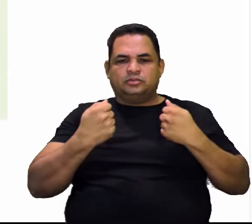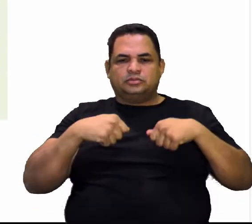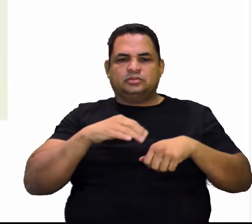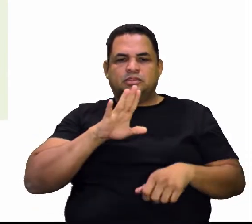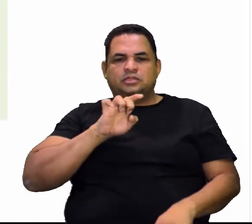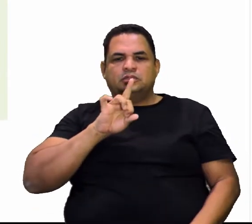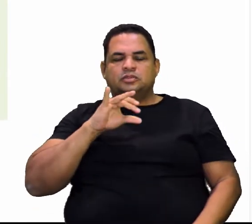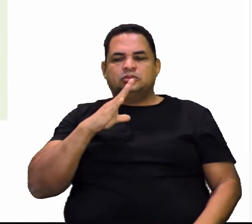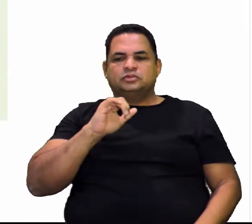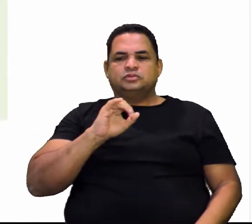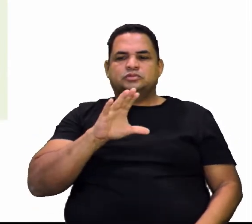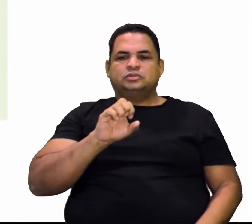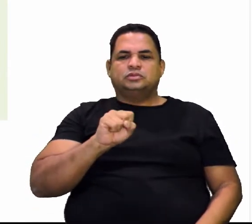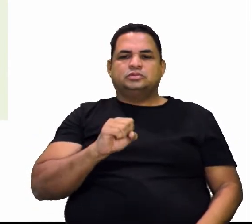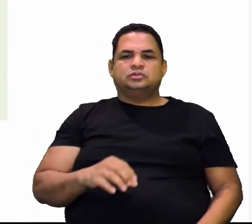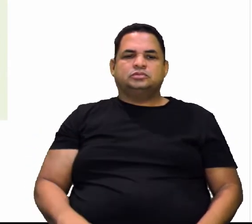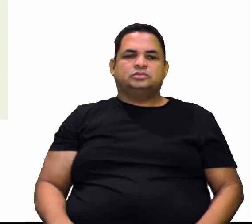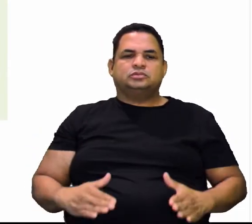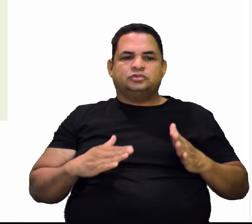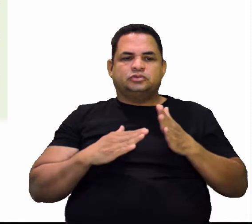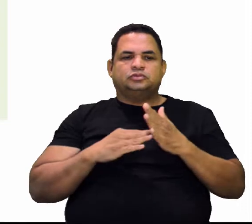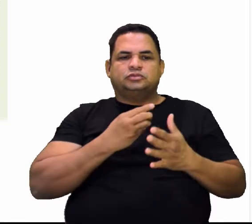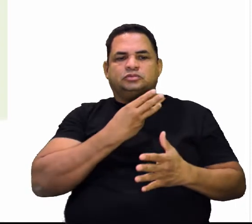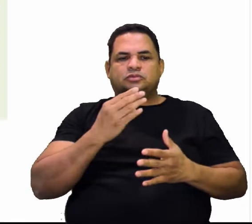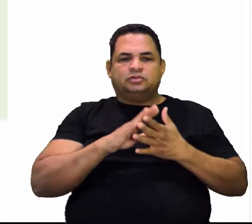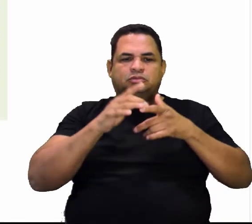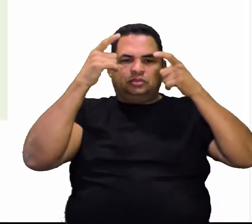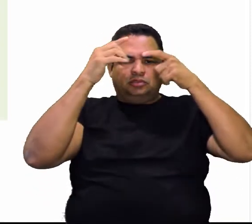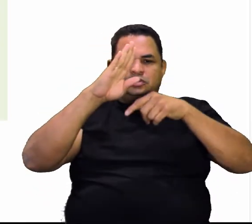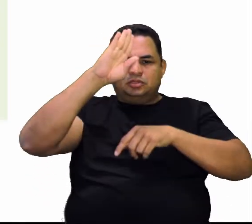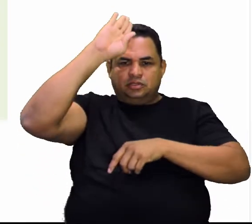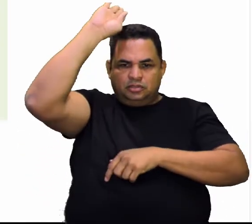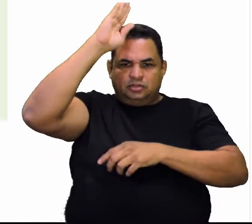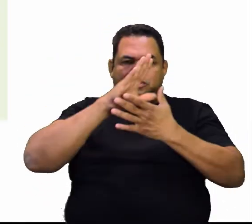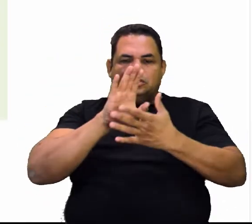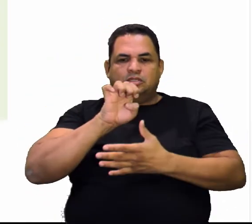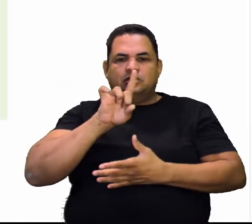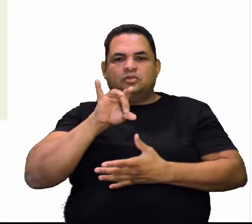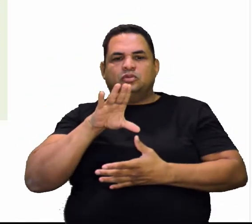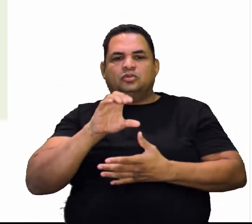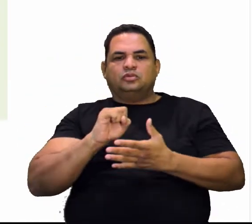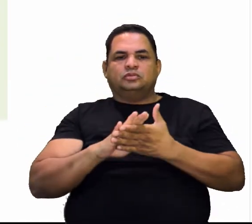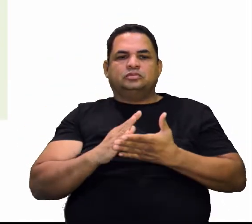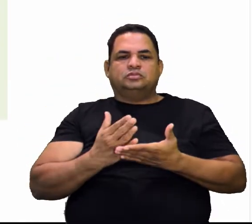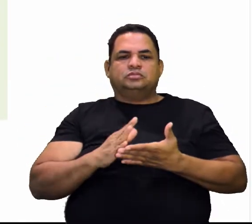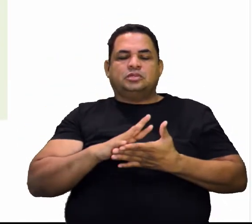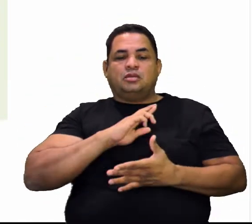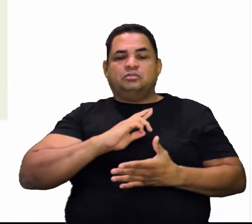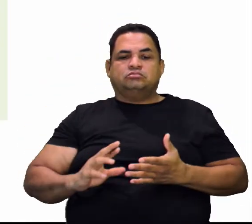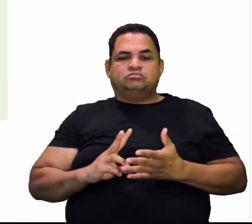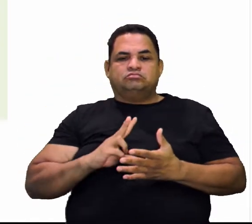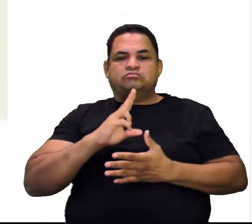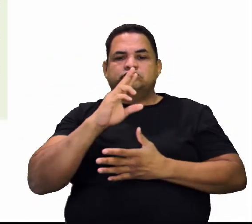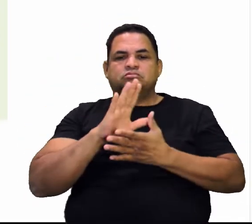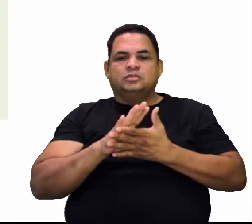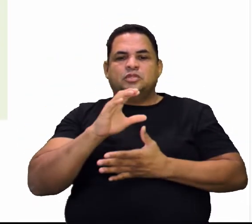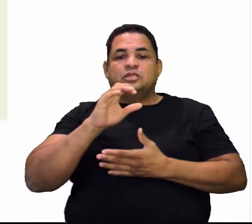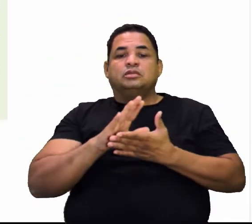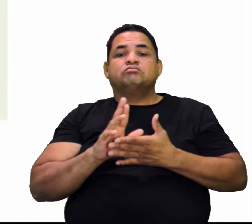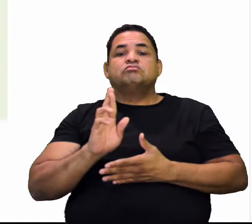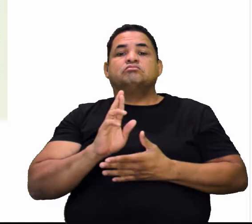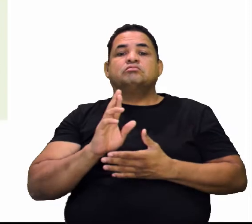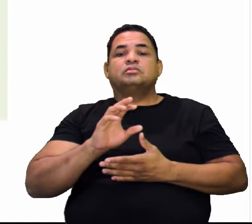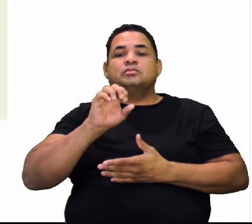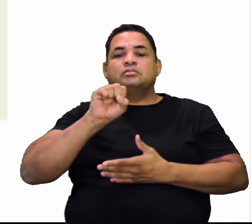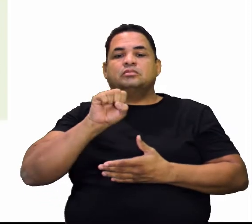dos etruscos. Os últimos 3 reis de Roma foram etruscos. A república fortaleceu quem?